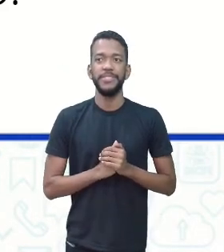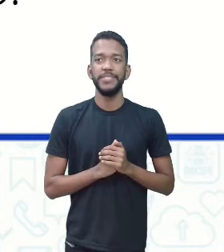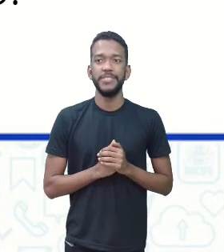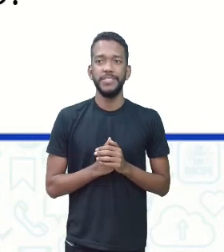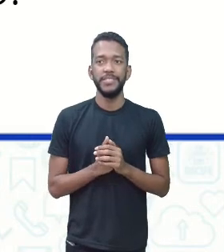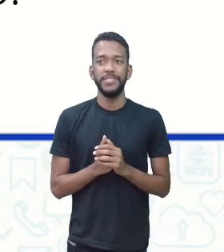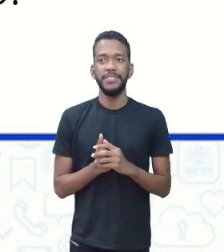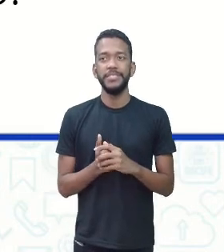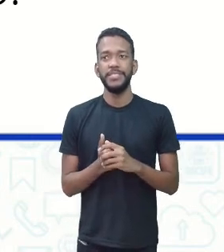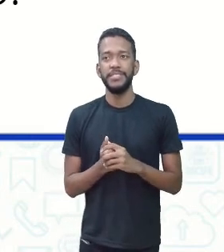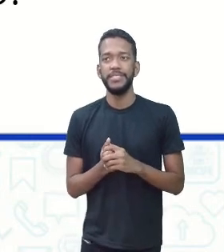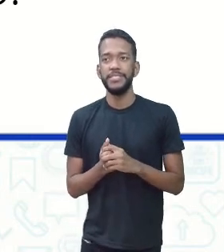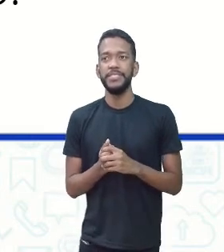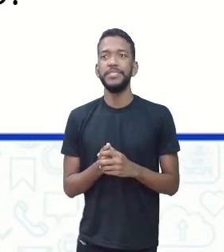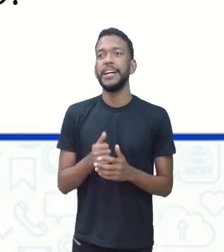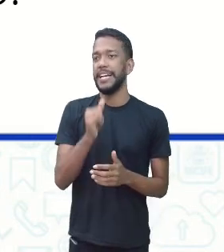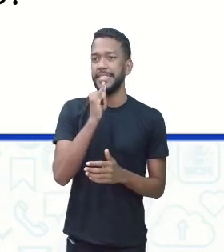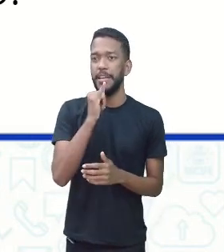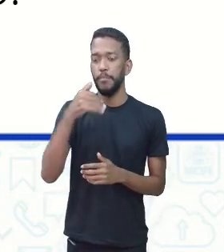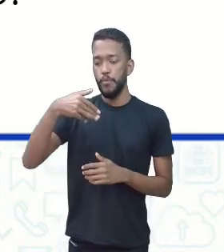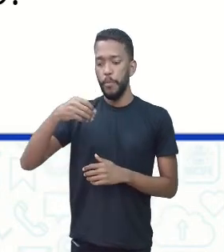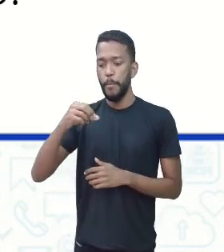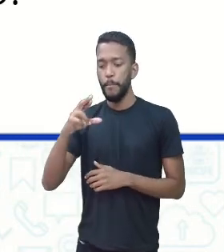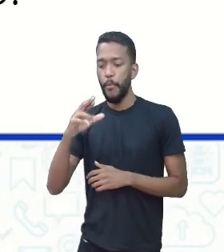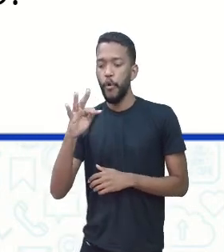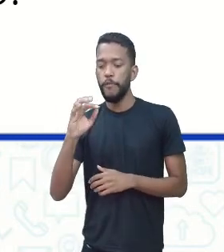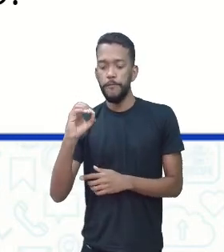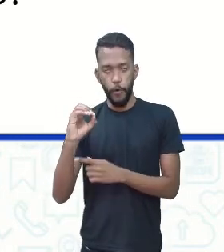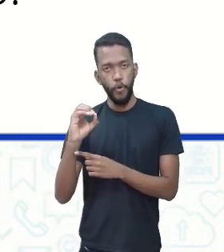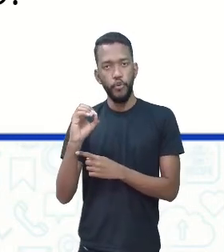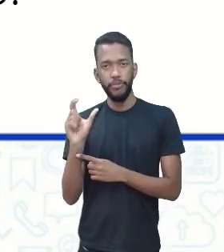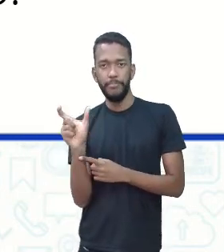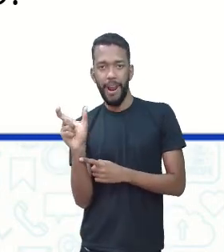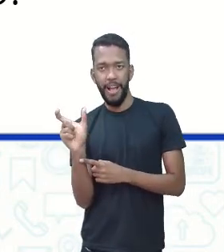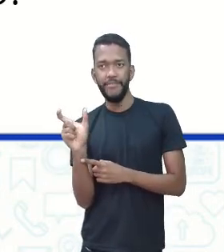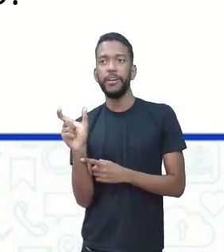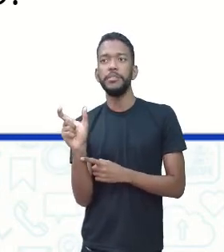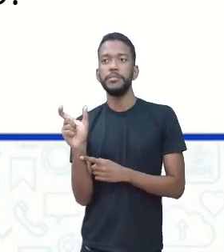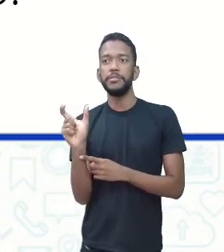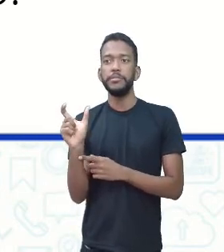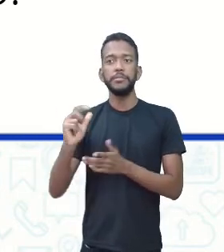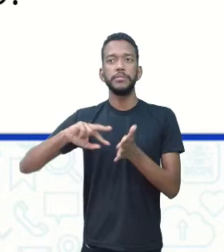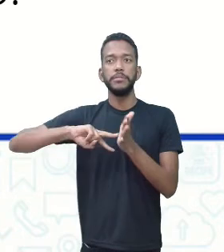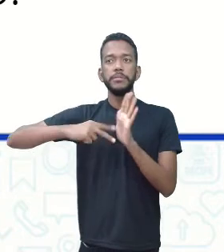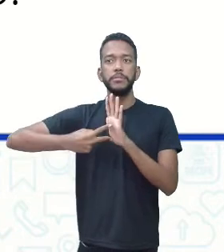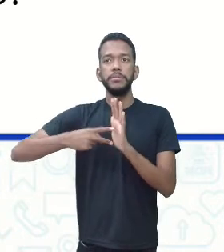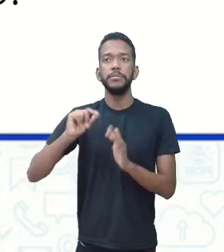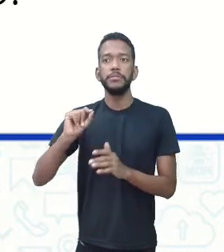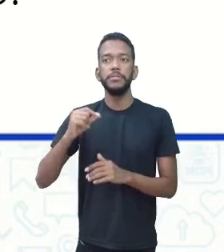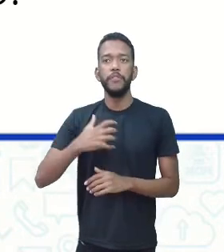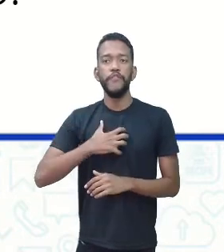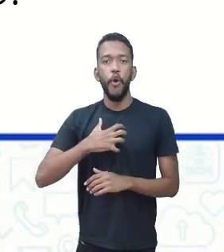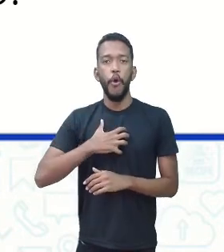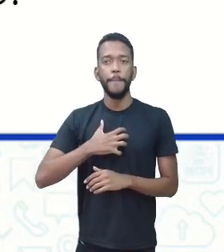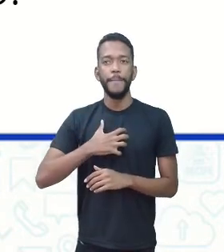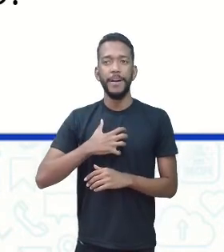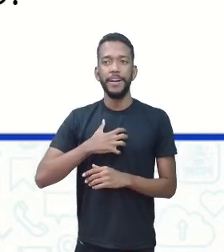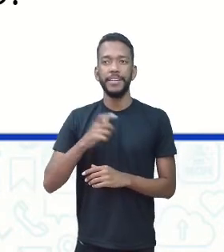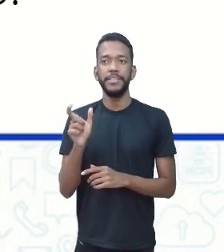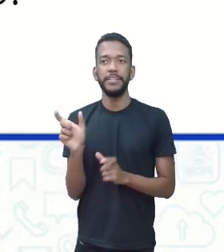palavra morfologia. Morfo, que é a parte, não é? Que representa a forma, não é?